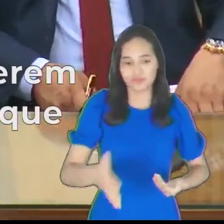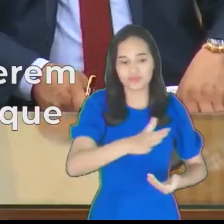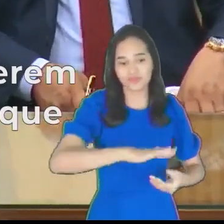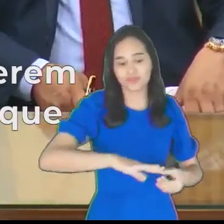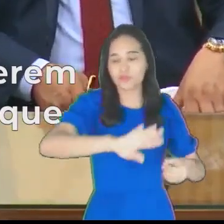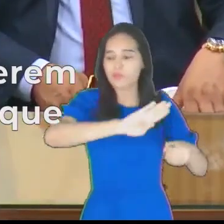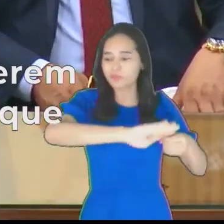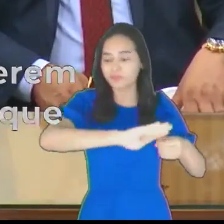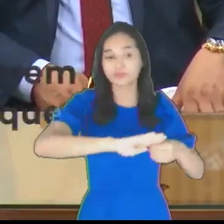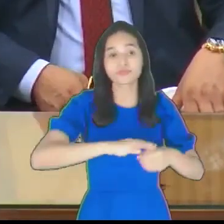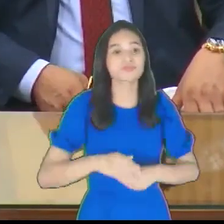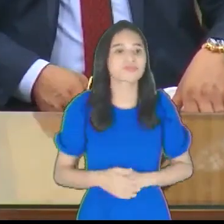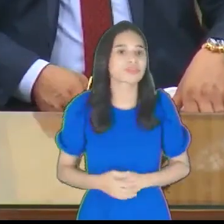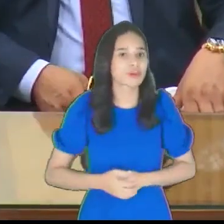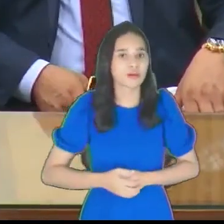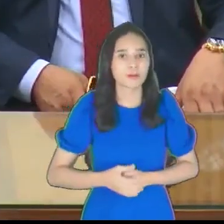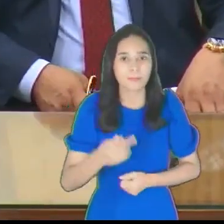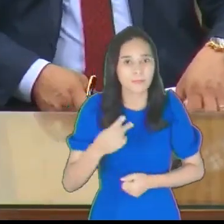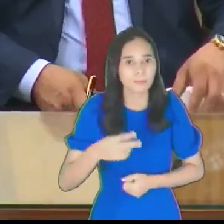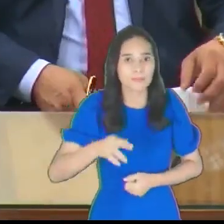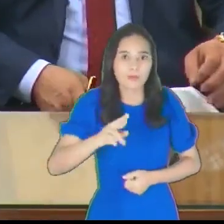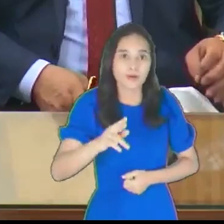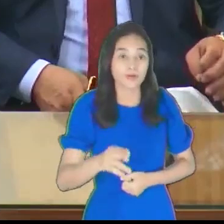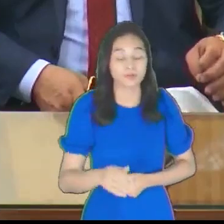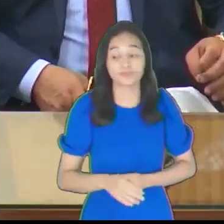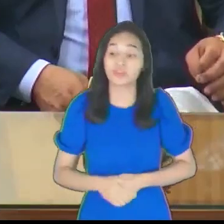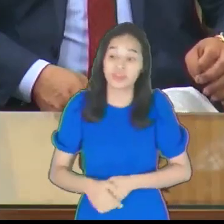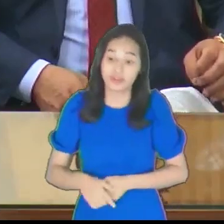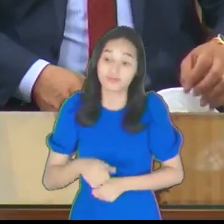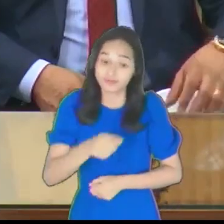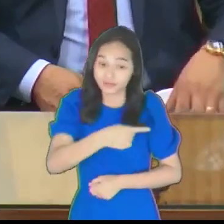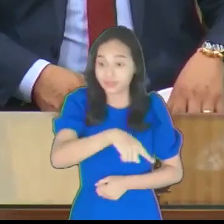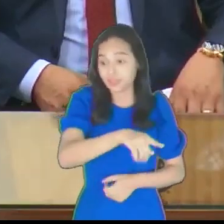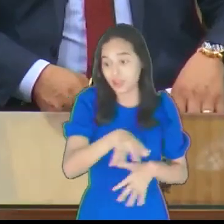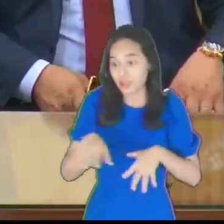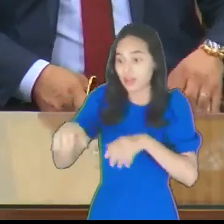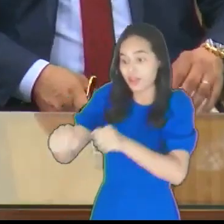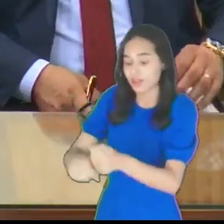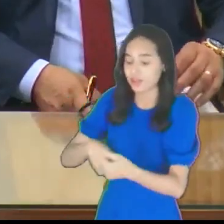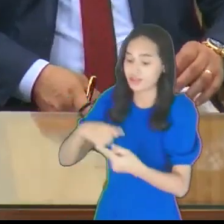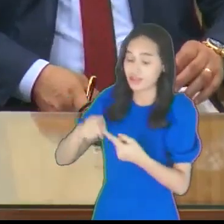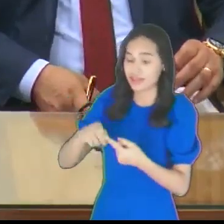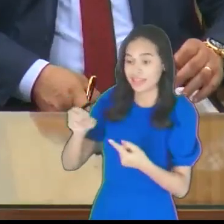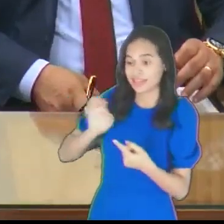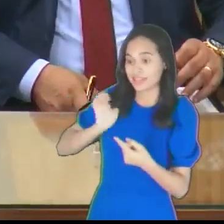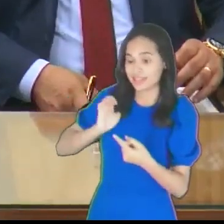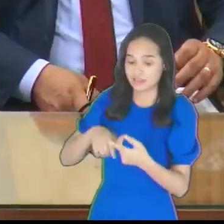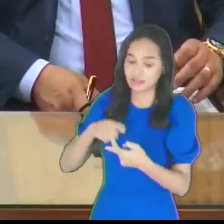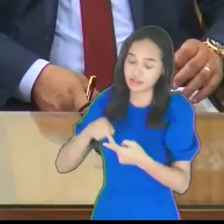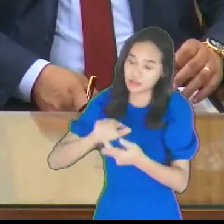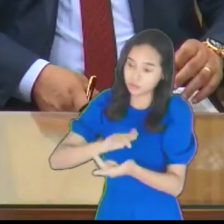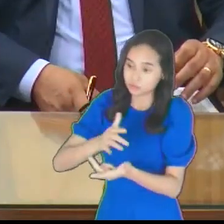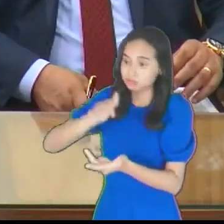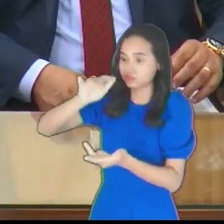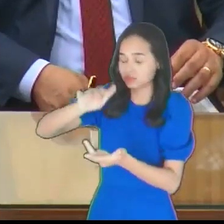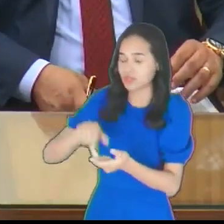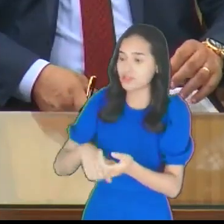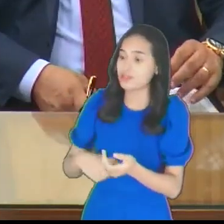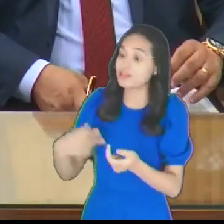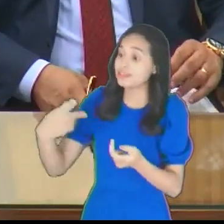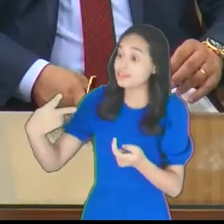olha, além deles levarem a riqueza, além deles levarem os tesouros, eles vão levar os teus